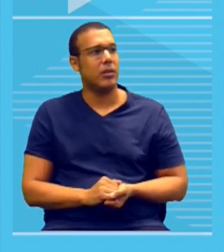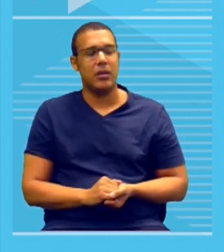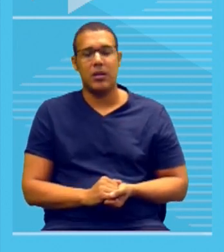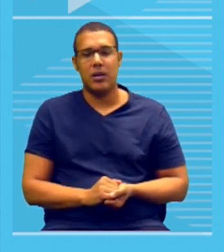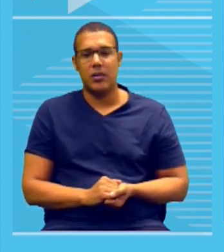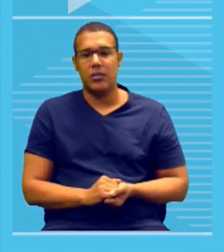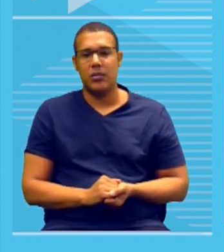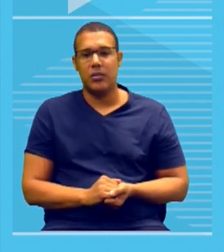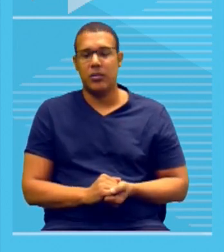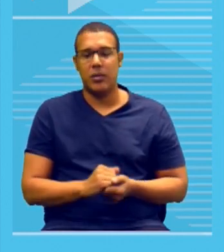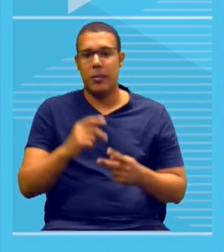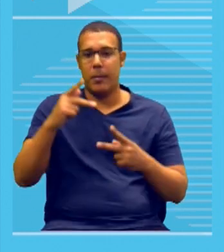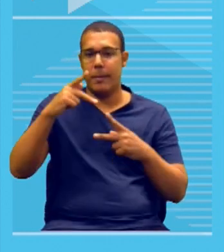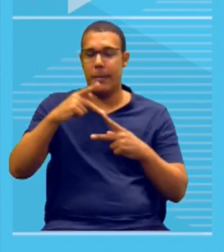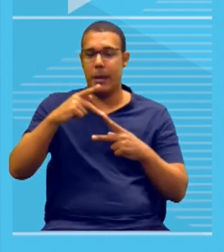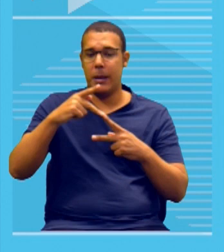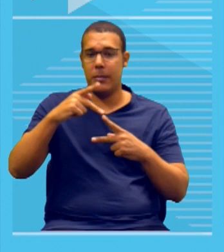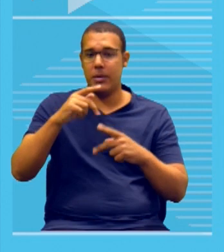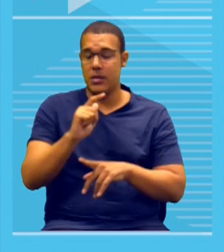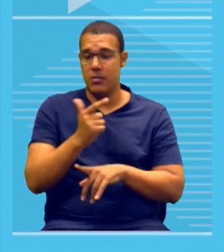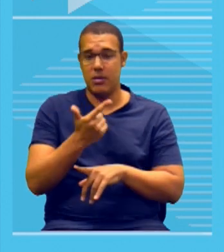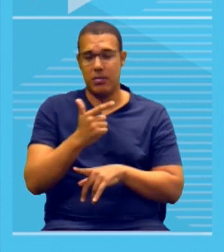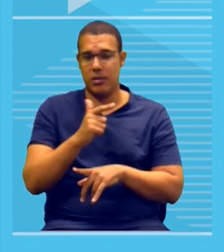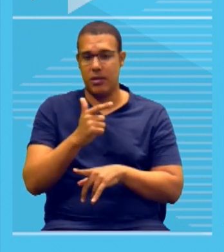auxílio de preposição